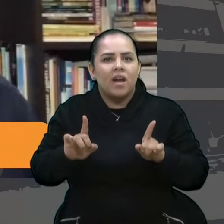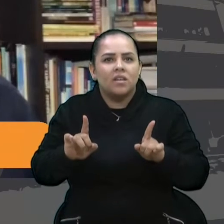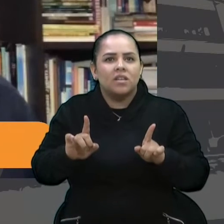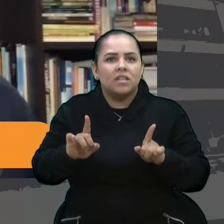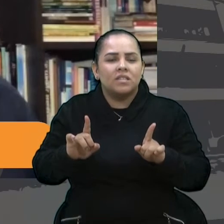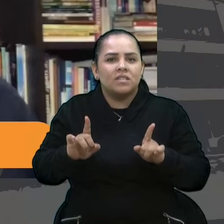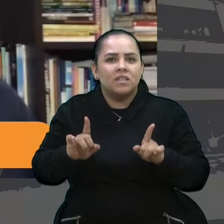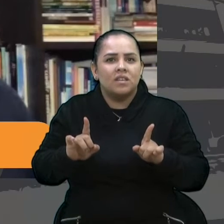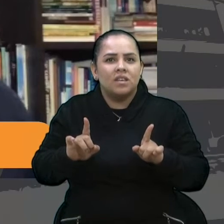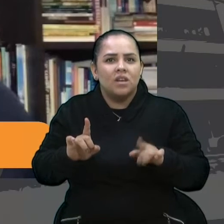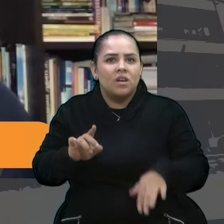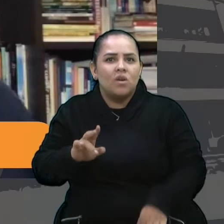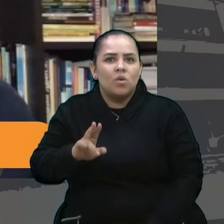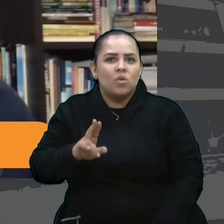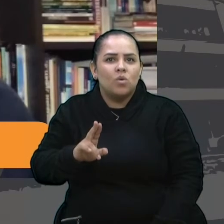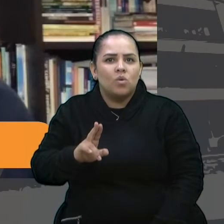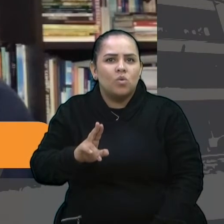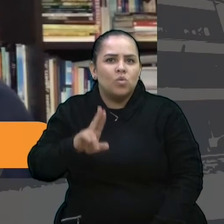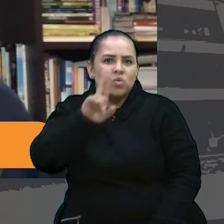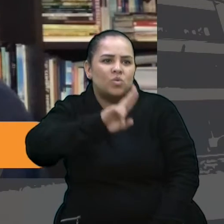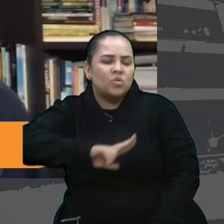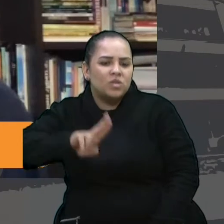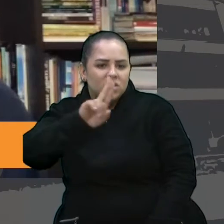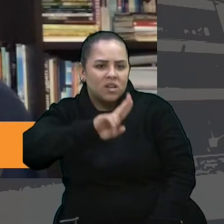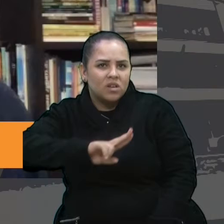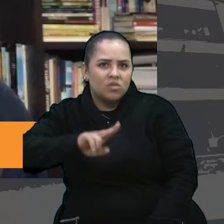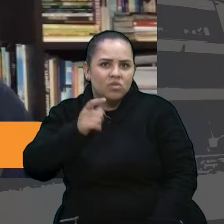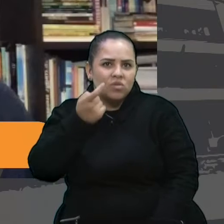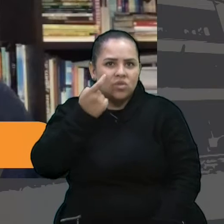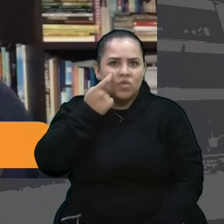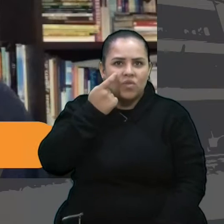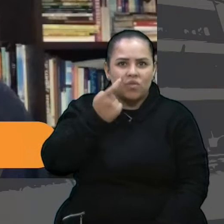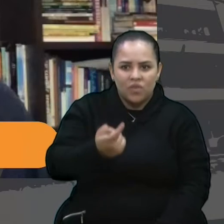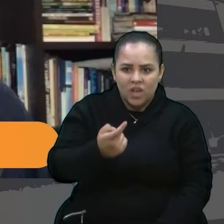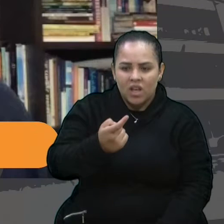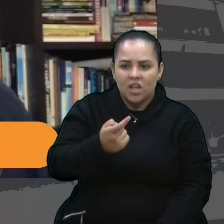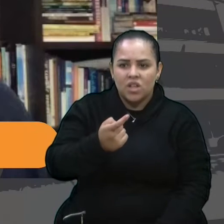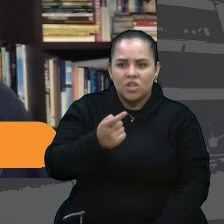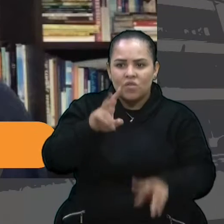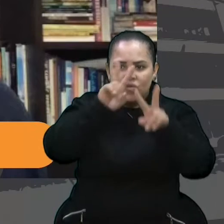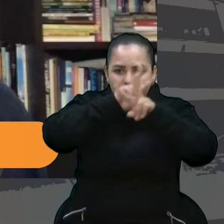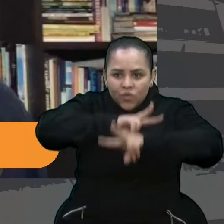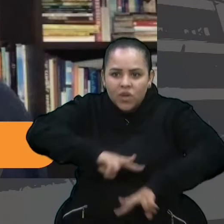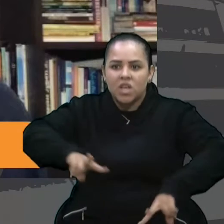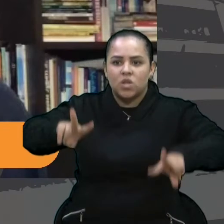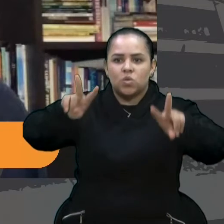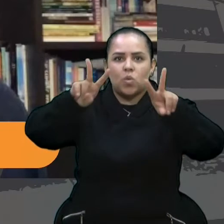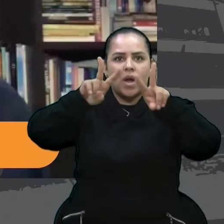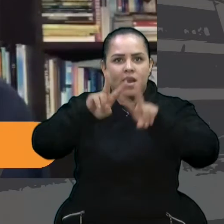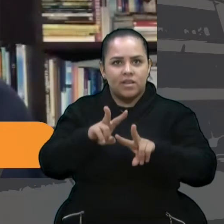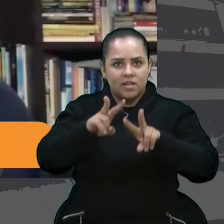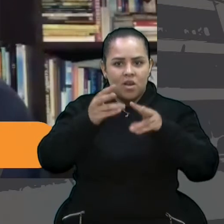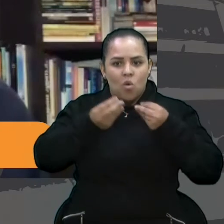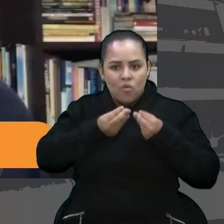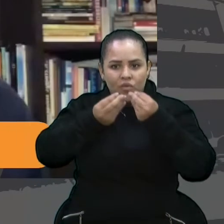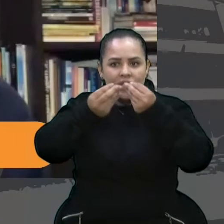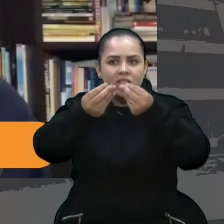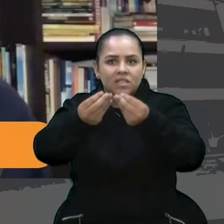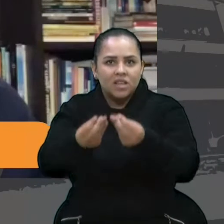aí, em vez de ver, é visualizar, em vez de oferecer,